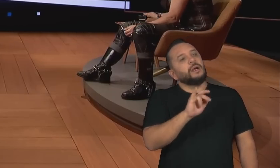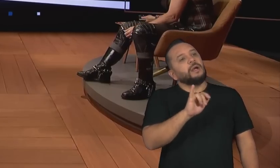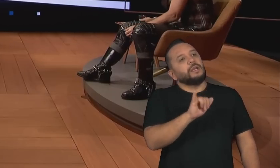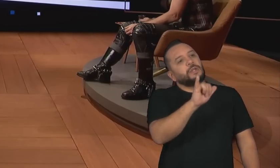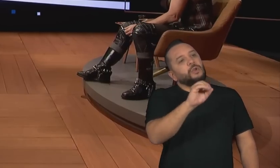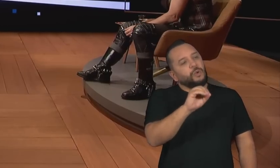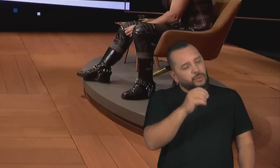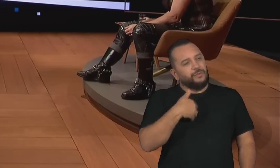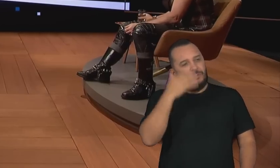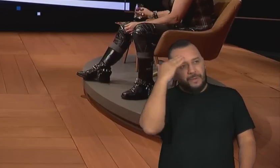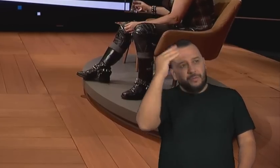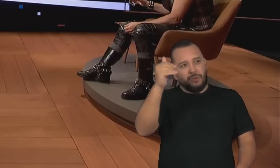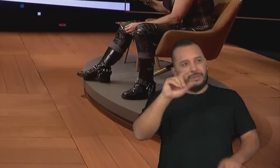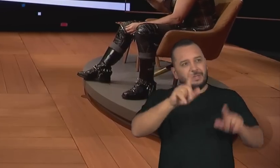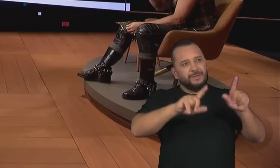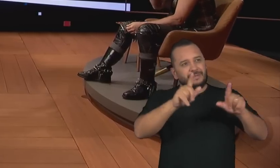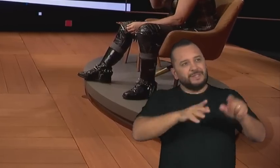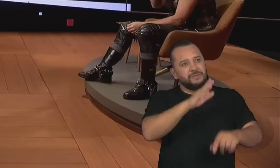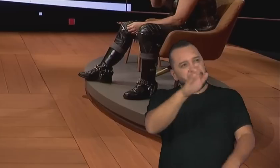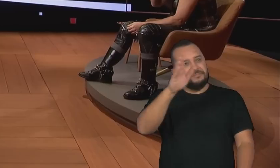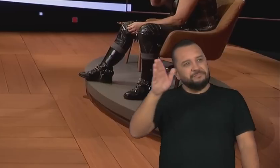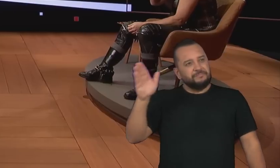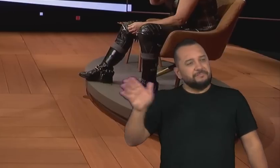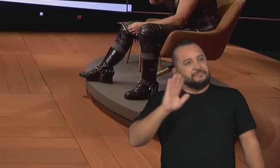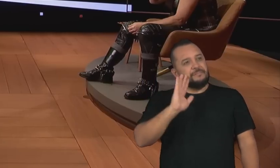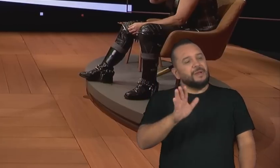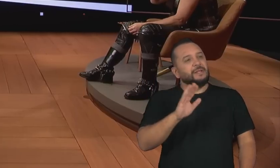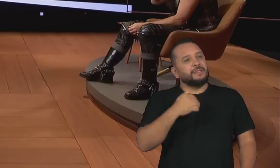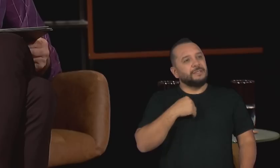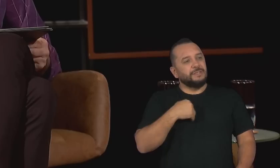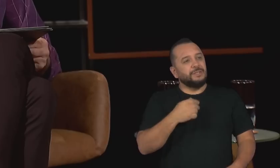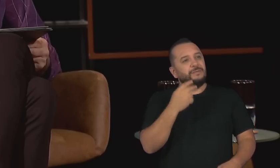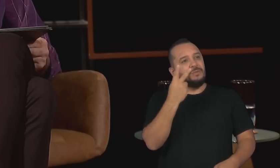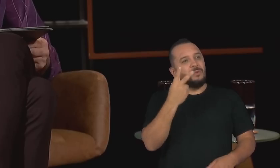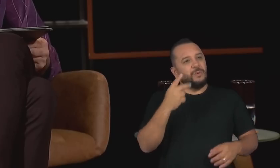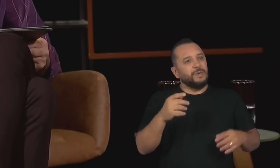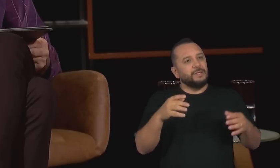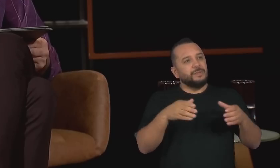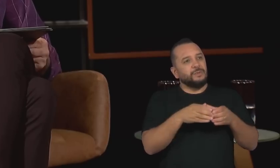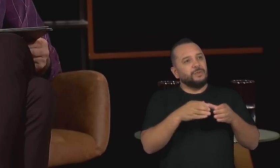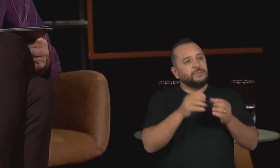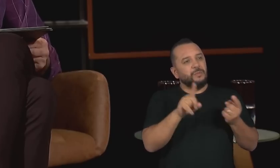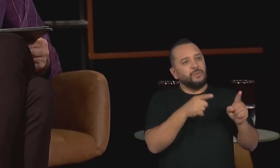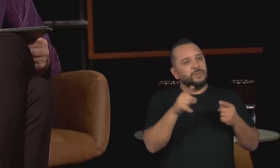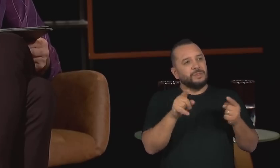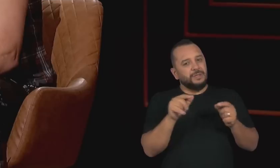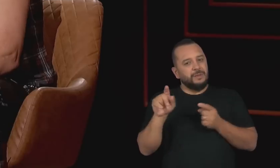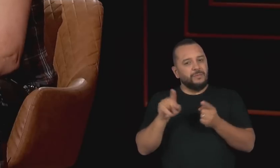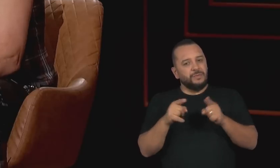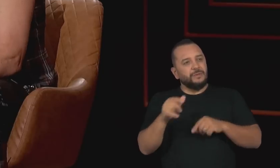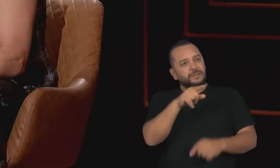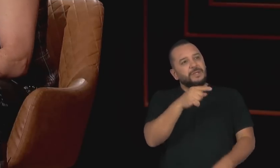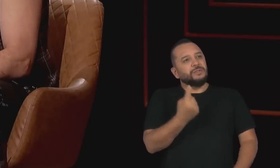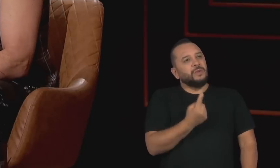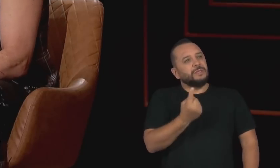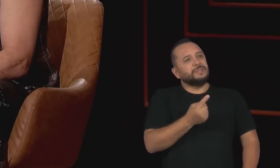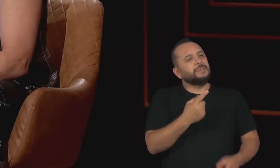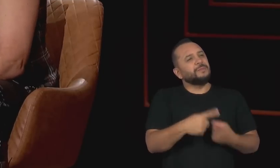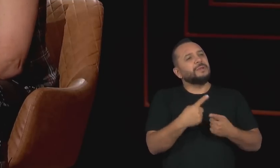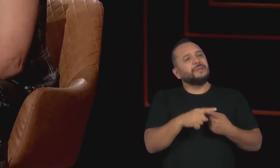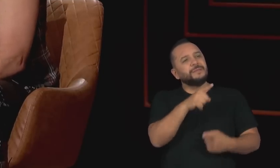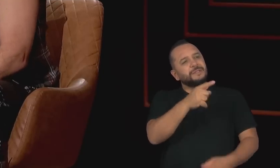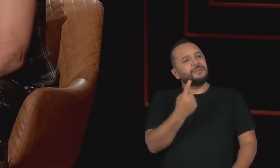de televisão e tal. Muito. Mas durou apenas 2 discos e aí você partiu para a carreira solo. Sim. O que te fez mudar de